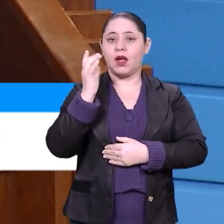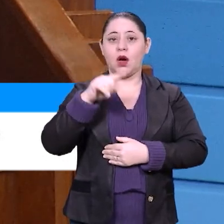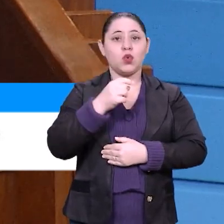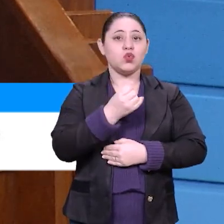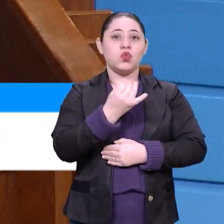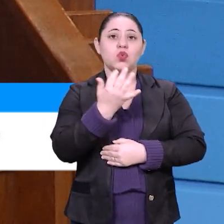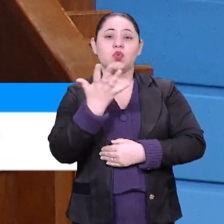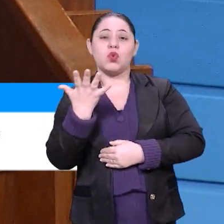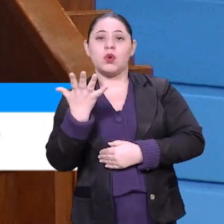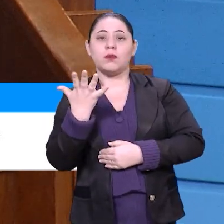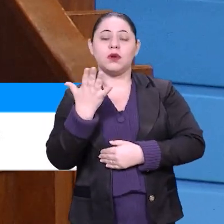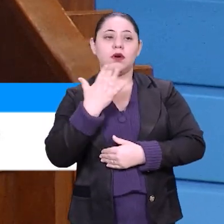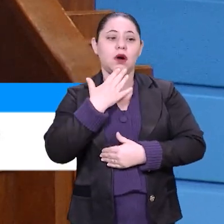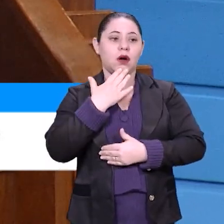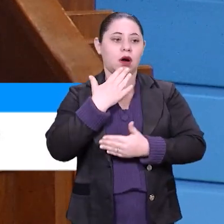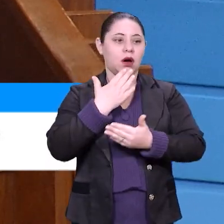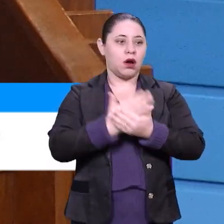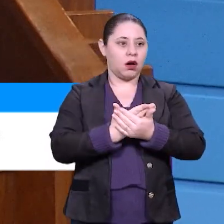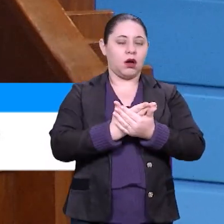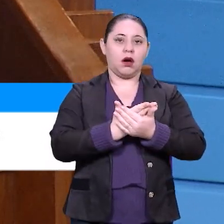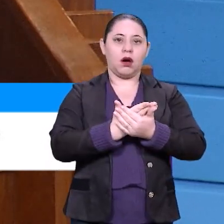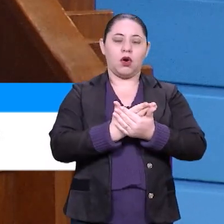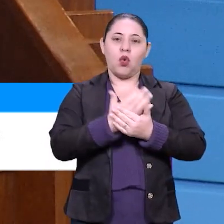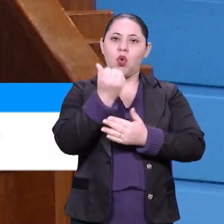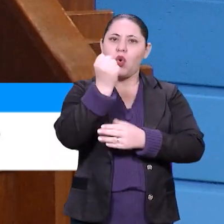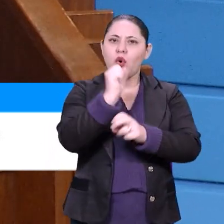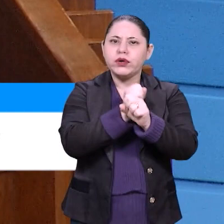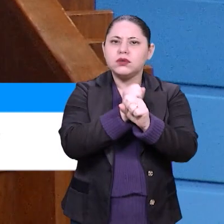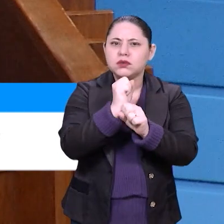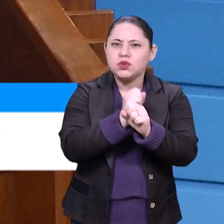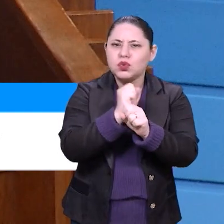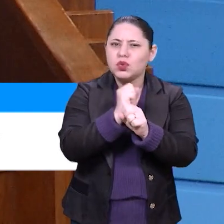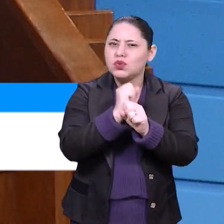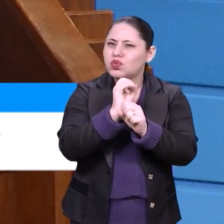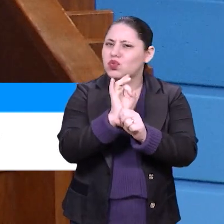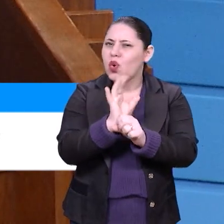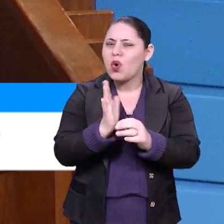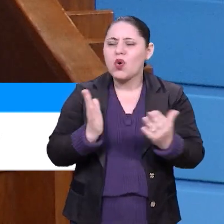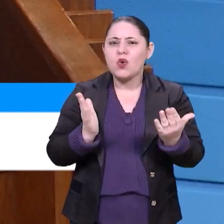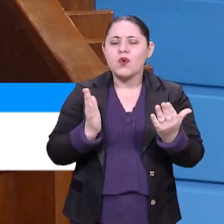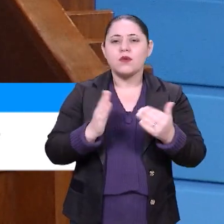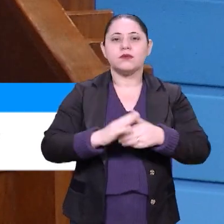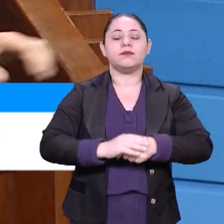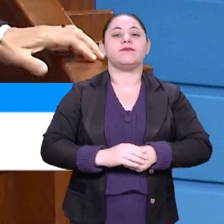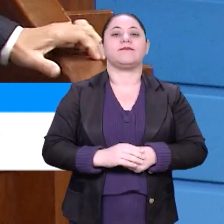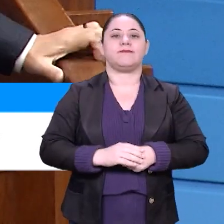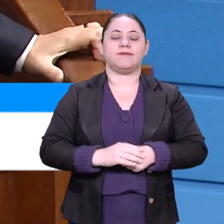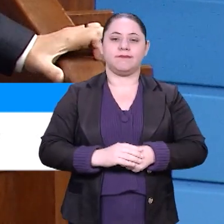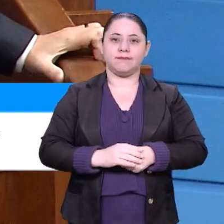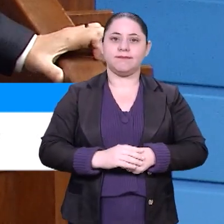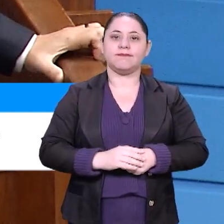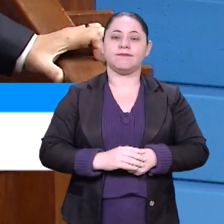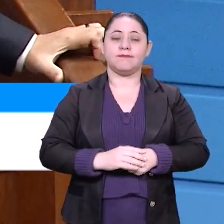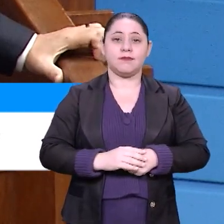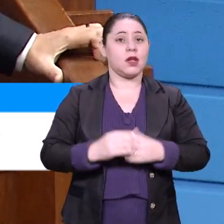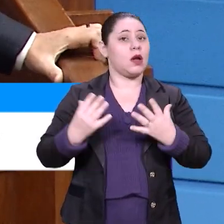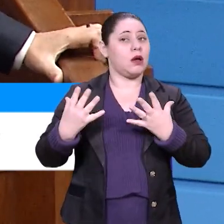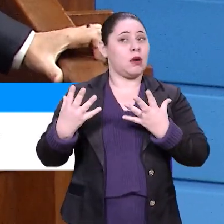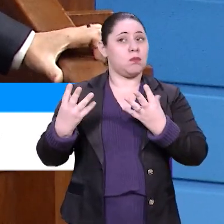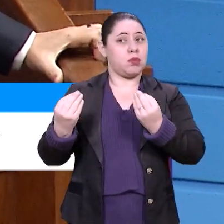ocorrência é um número assustador em 8 anos. Em 8 anos.